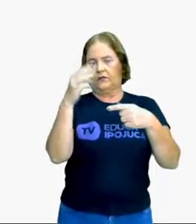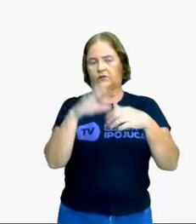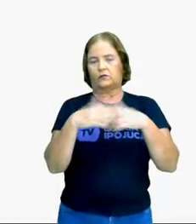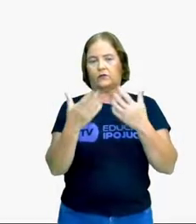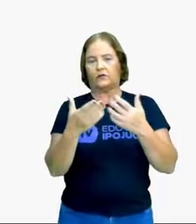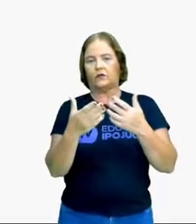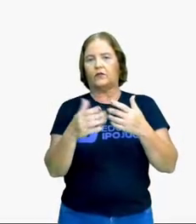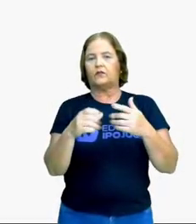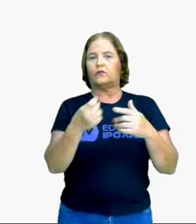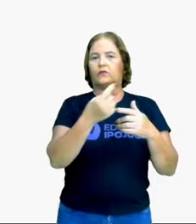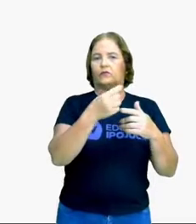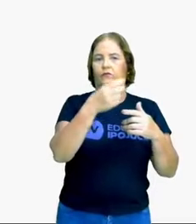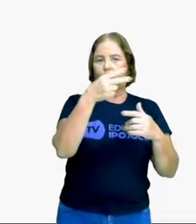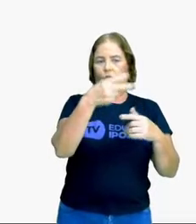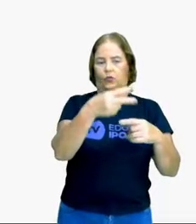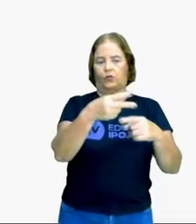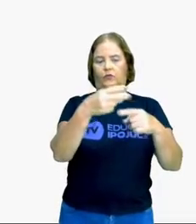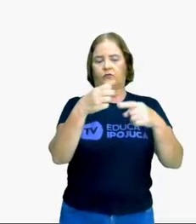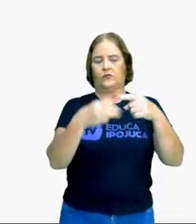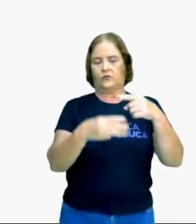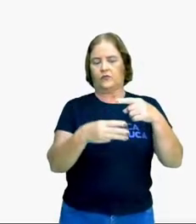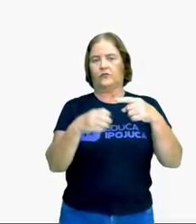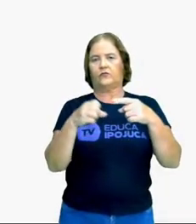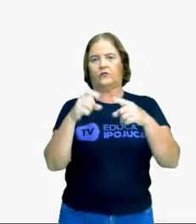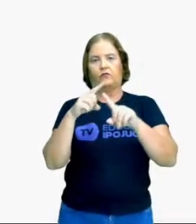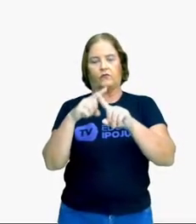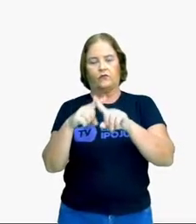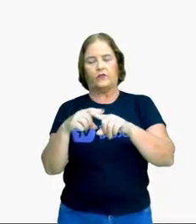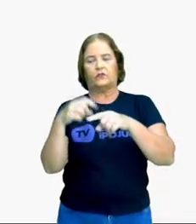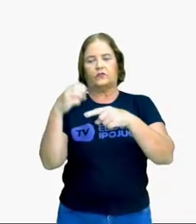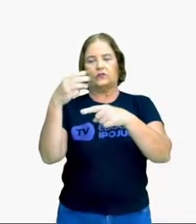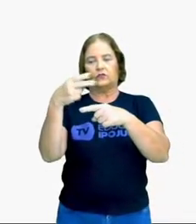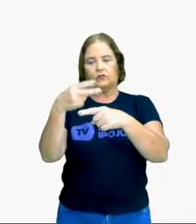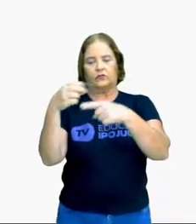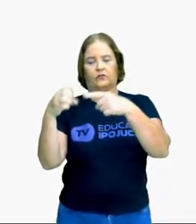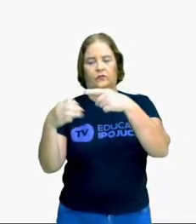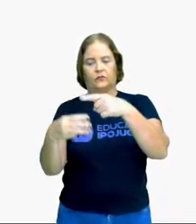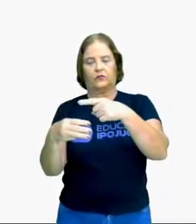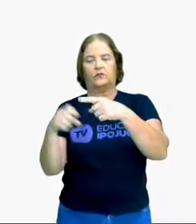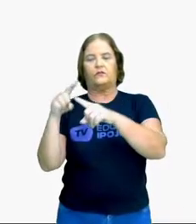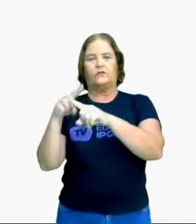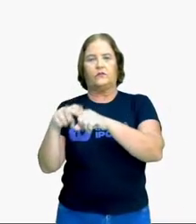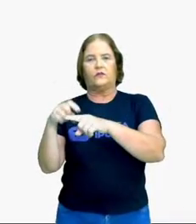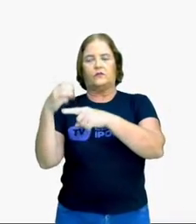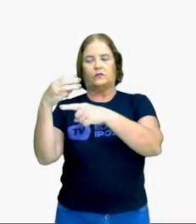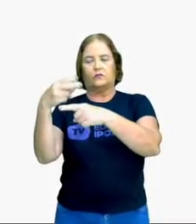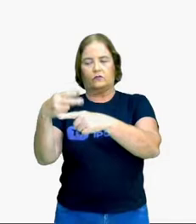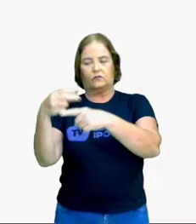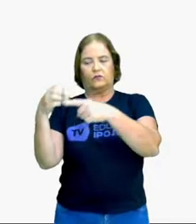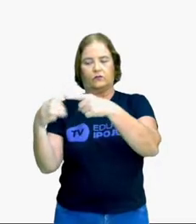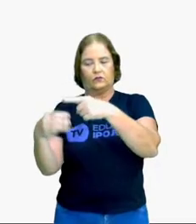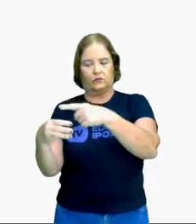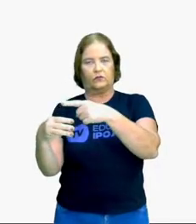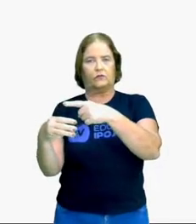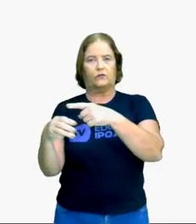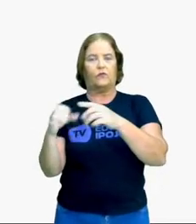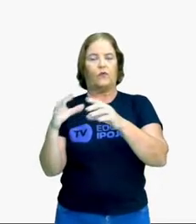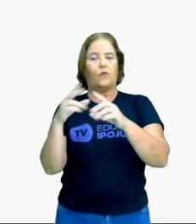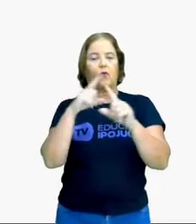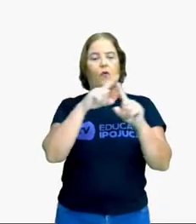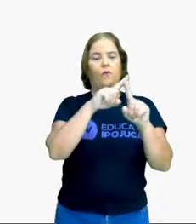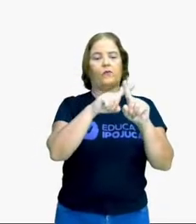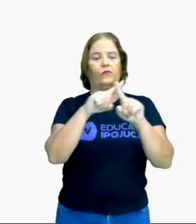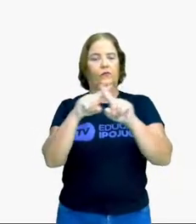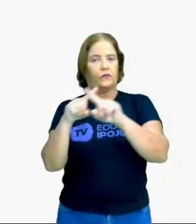Vamos repetir 2/3 três vezes. 2/3 vezes 2/3 vezes 2/3. Multiplica